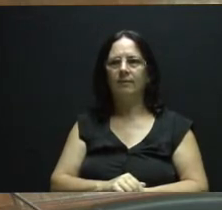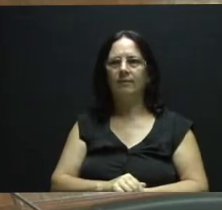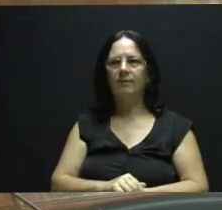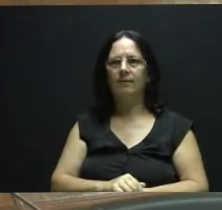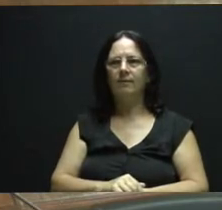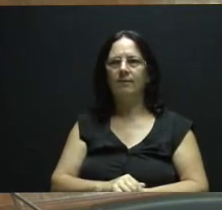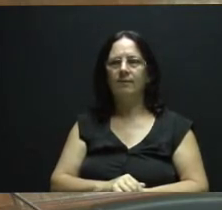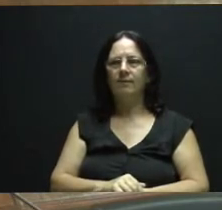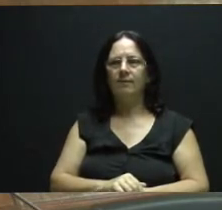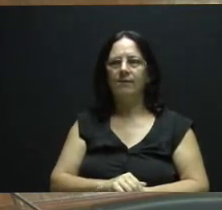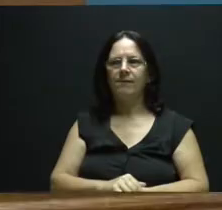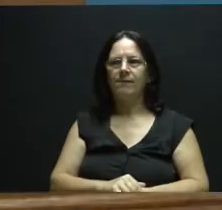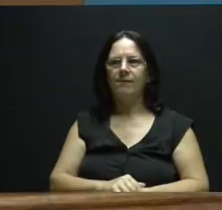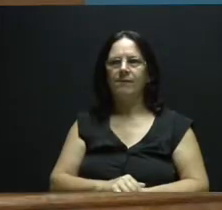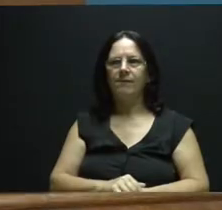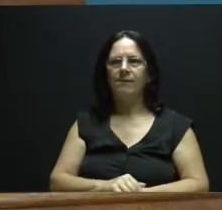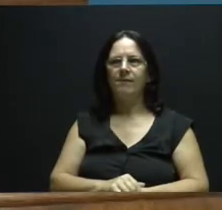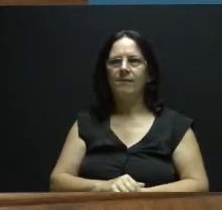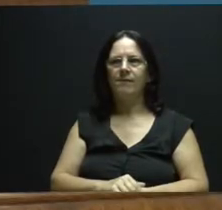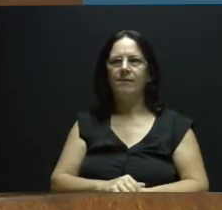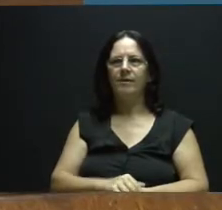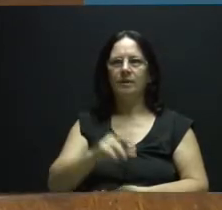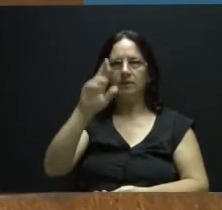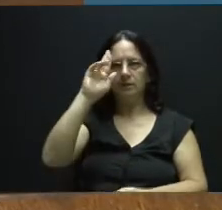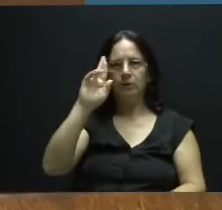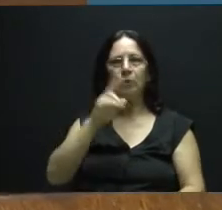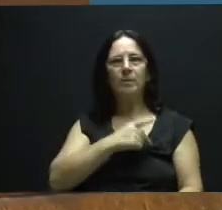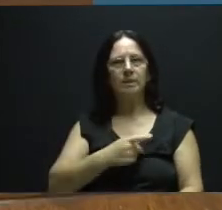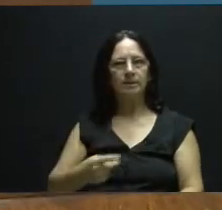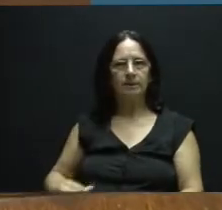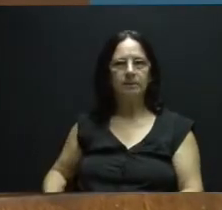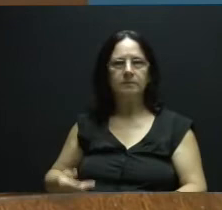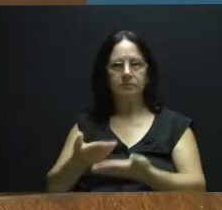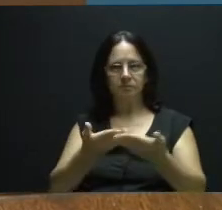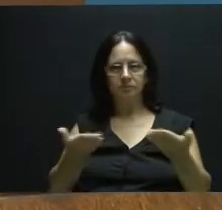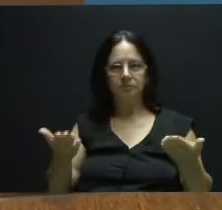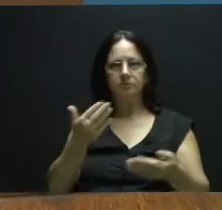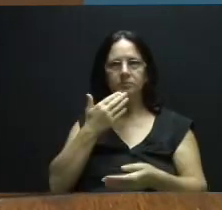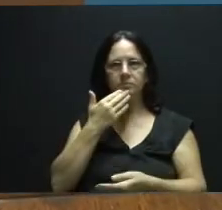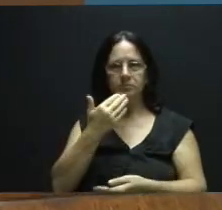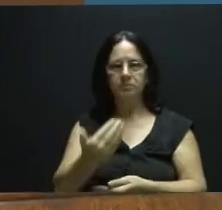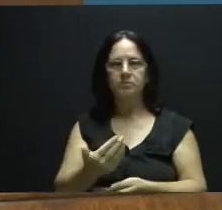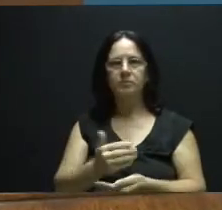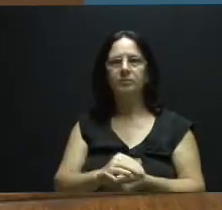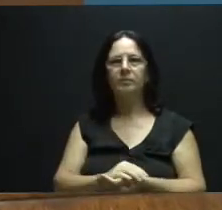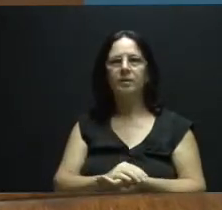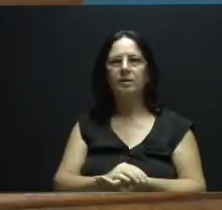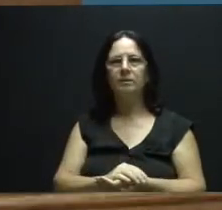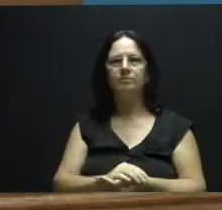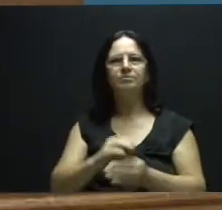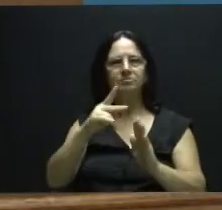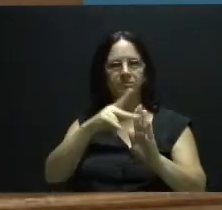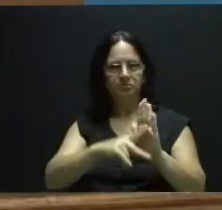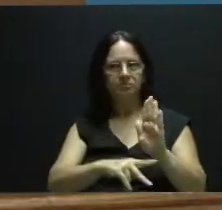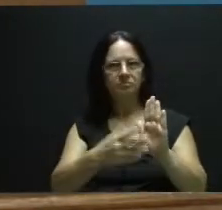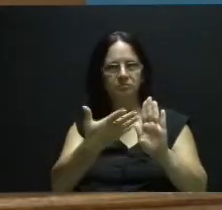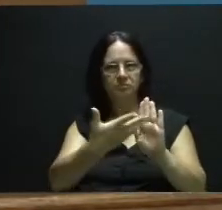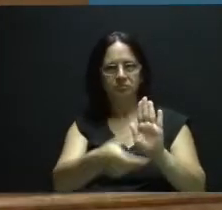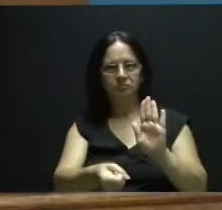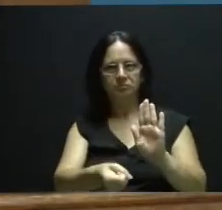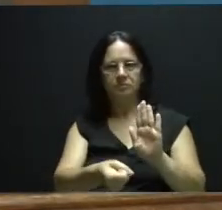senhor presidente novos pares é que ela pedir mais uma vez que a vossa excelência da prova esse projeto